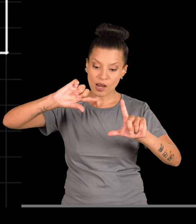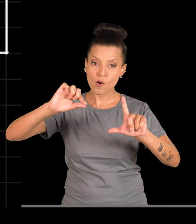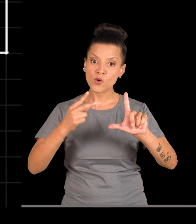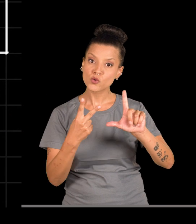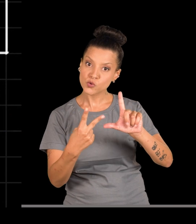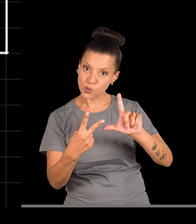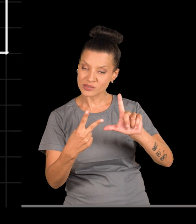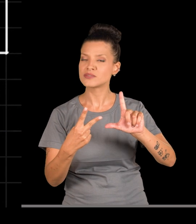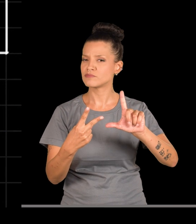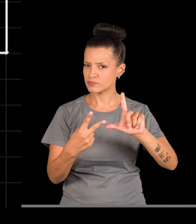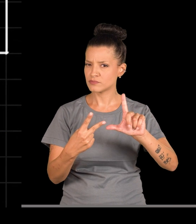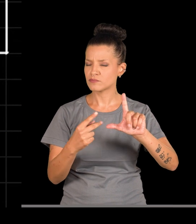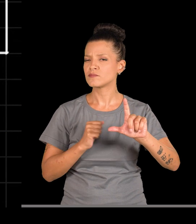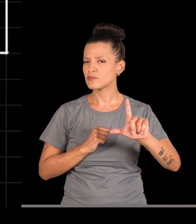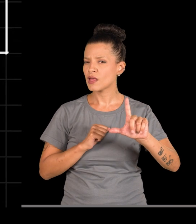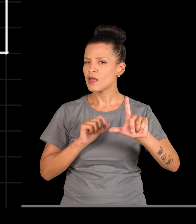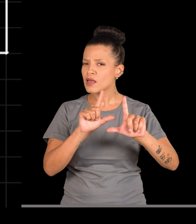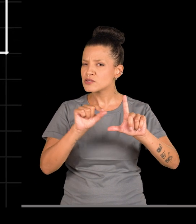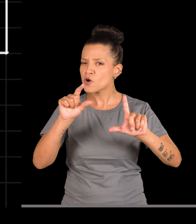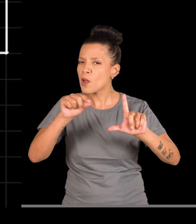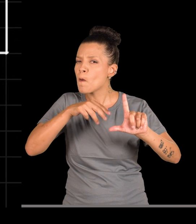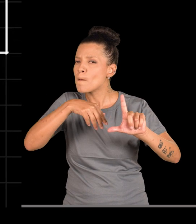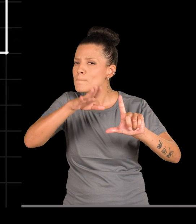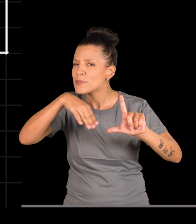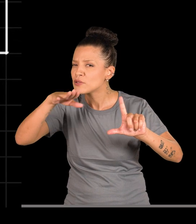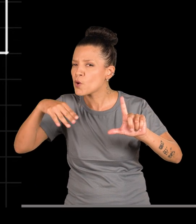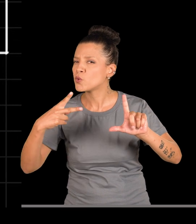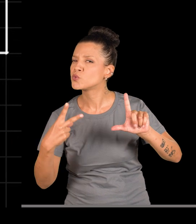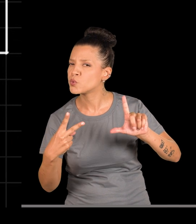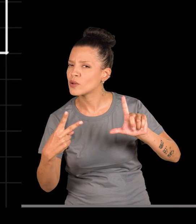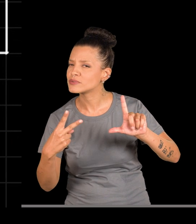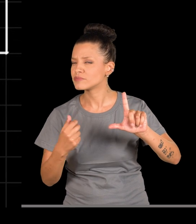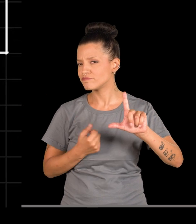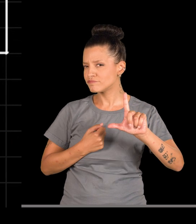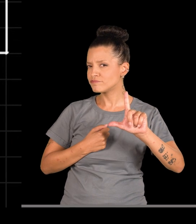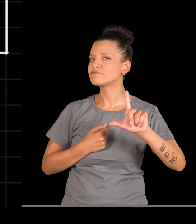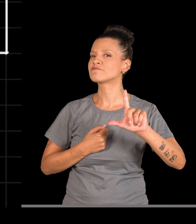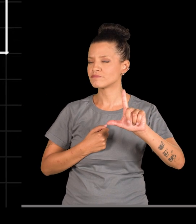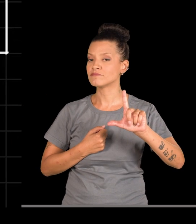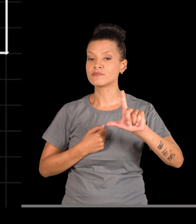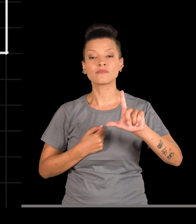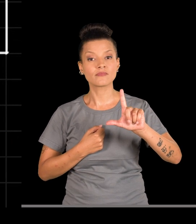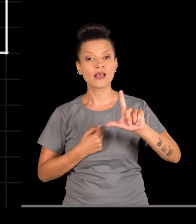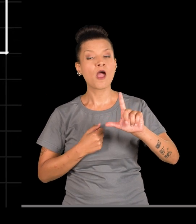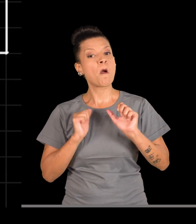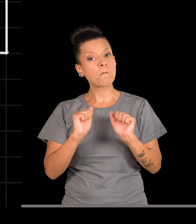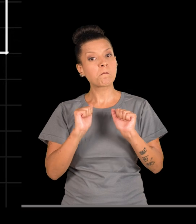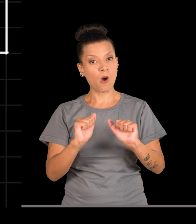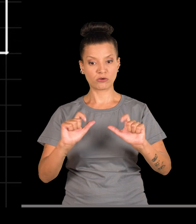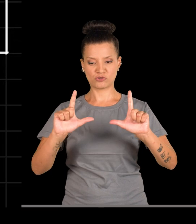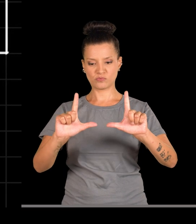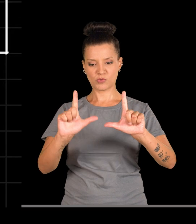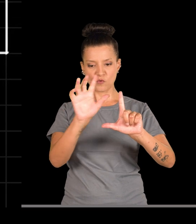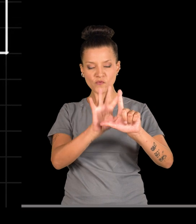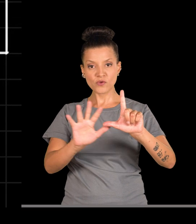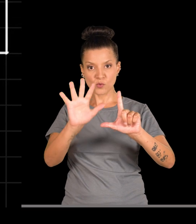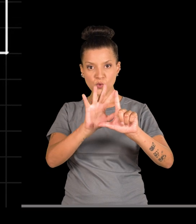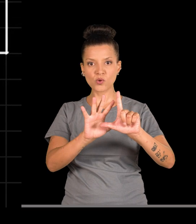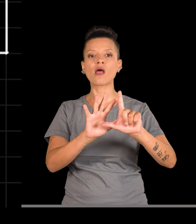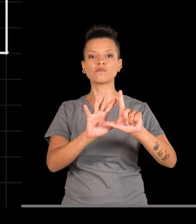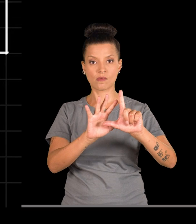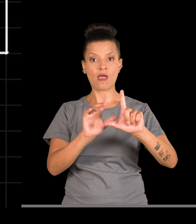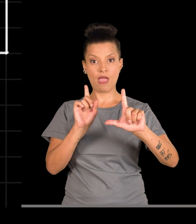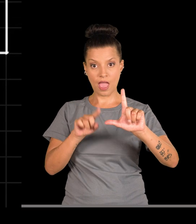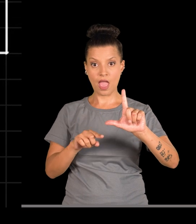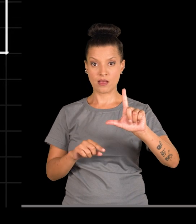pintar essa parte aqui. Qual é a fração que eu pintei dessa figura aqui em relação ao total dela, né? Aqui é o seguinte. Eu posso muito bem considerar essa figura